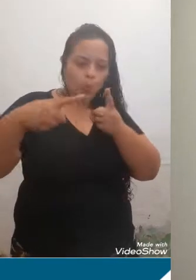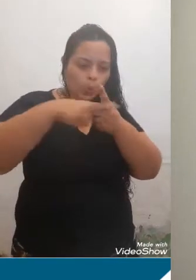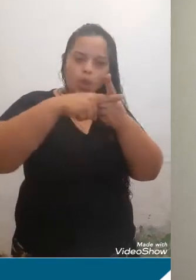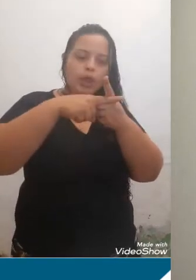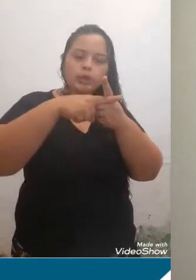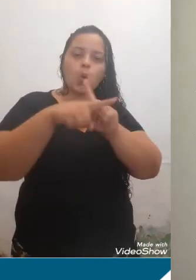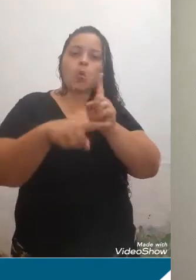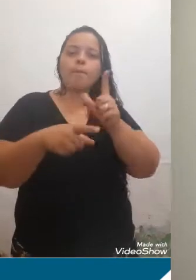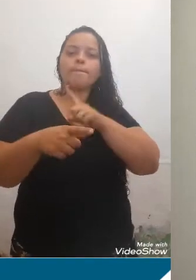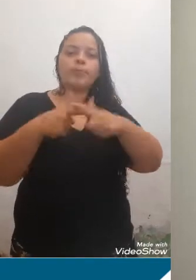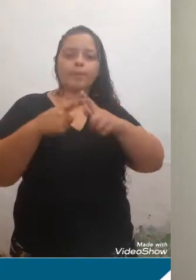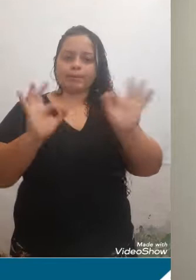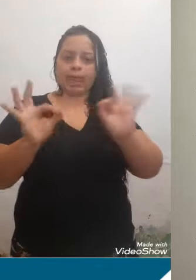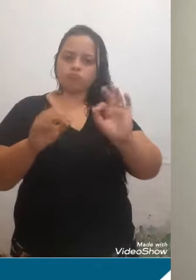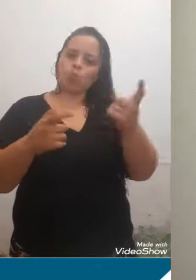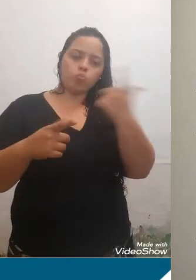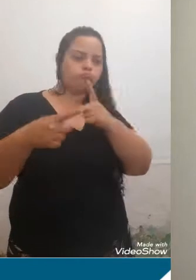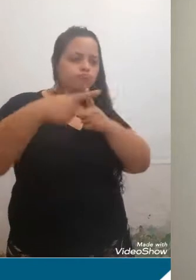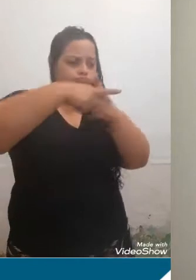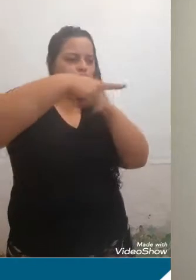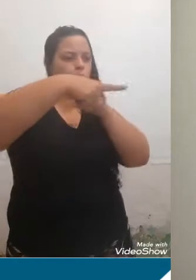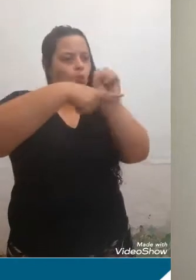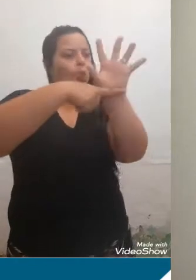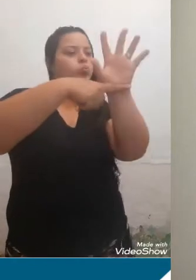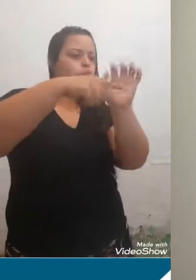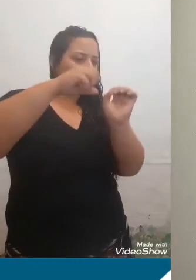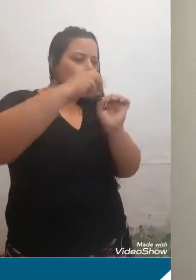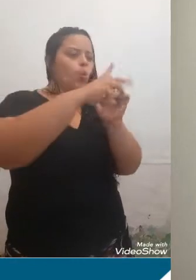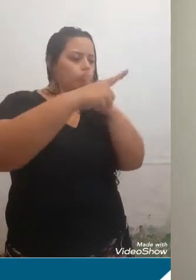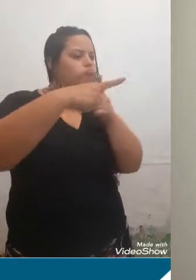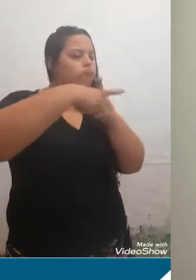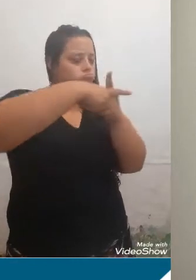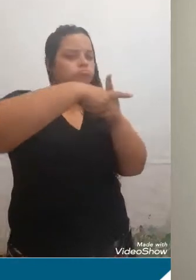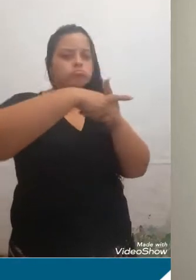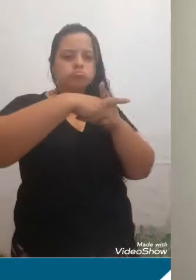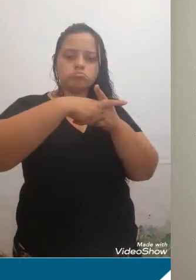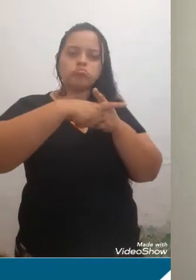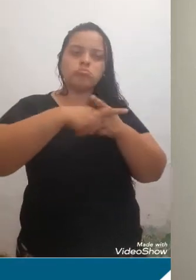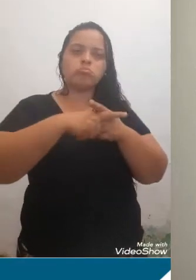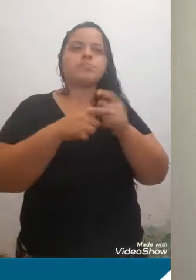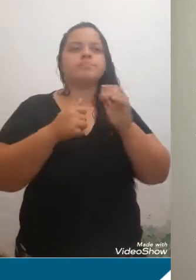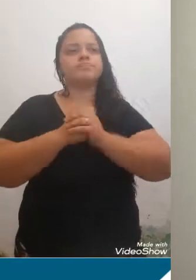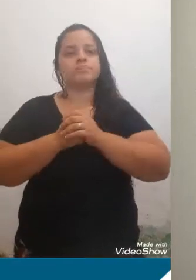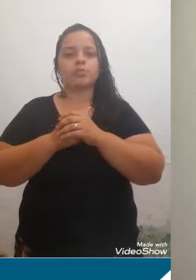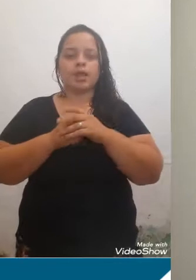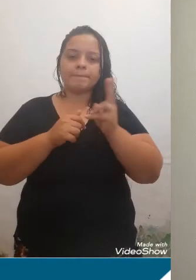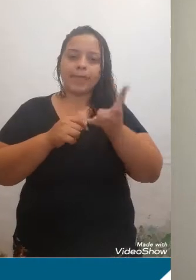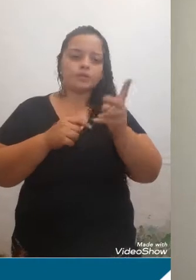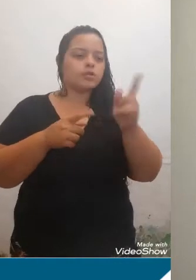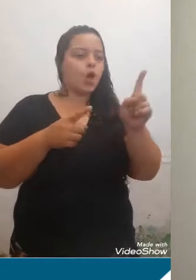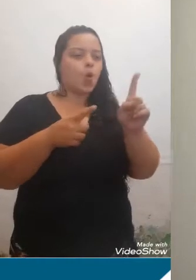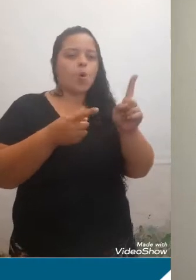se propagando como se não tivessem se cruzado. Beleza? Então, se você tiver dois ou mais raios luminosos se cruzando,